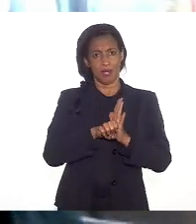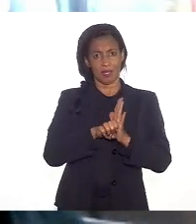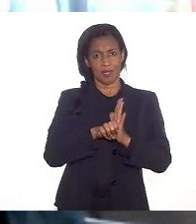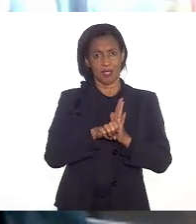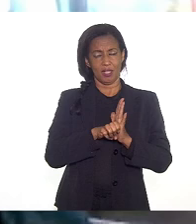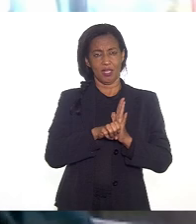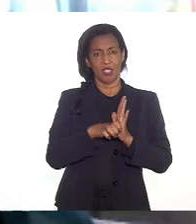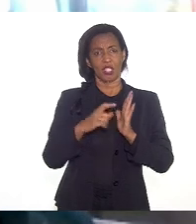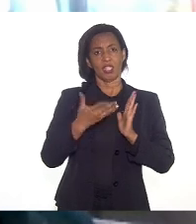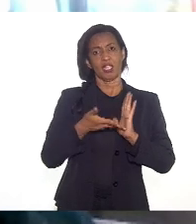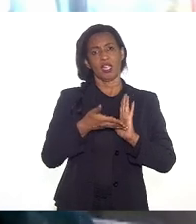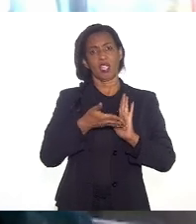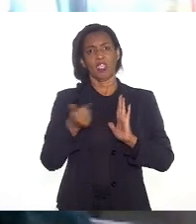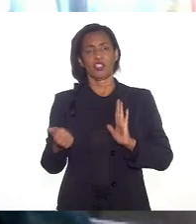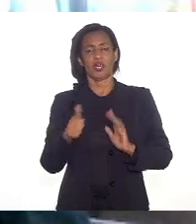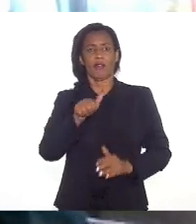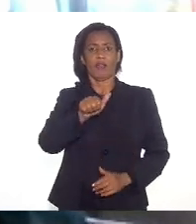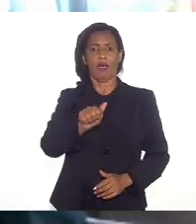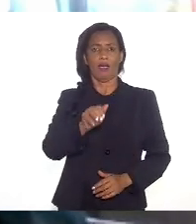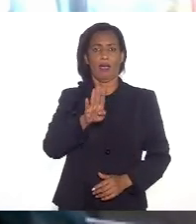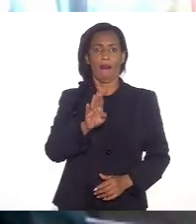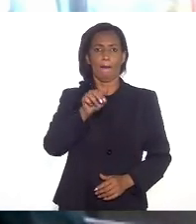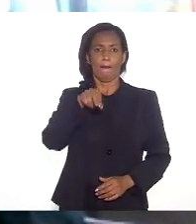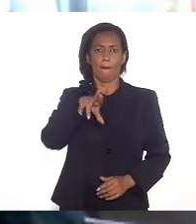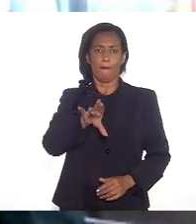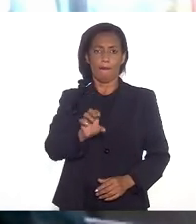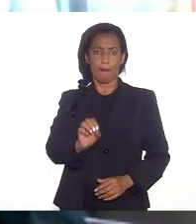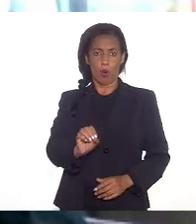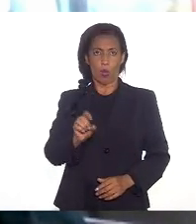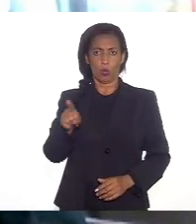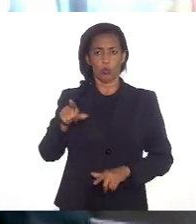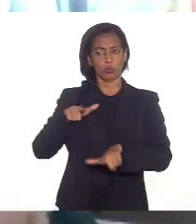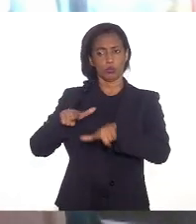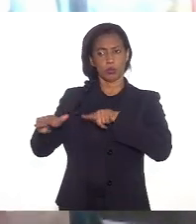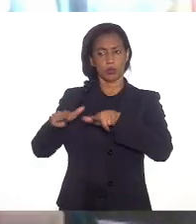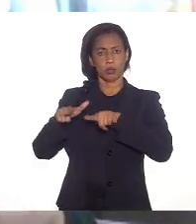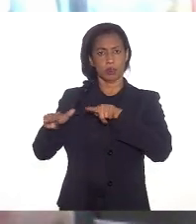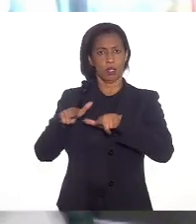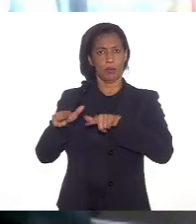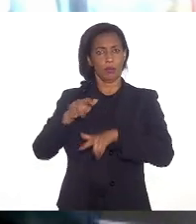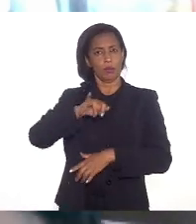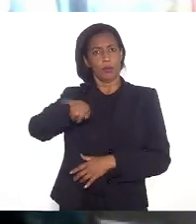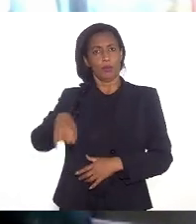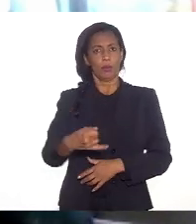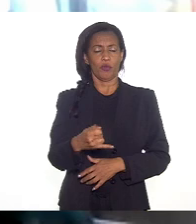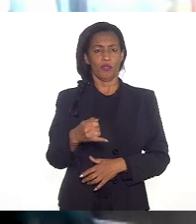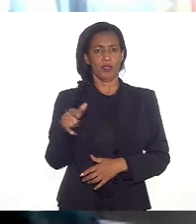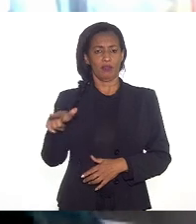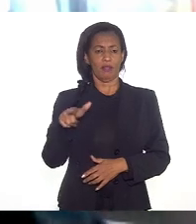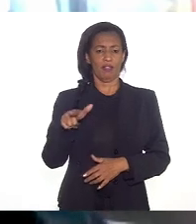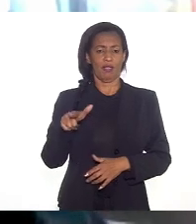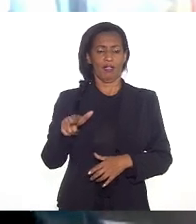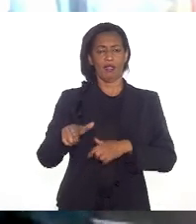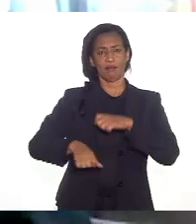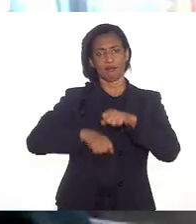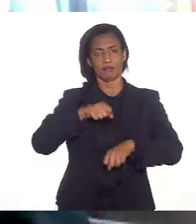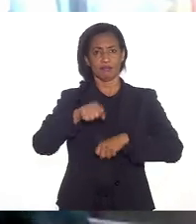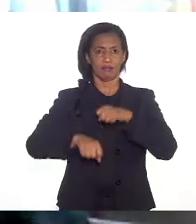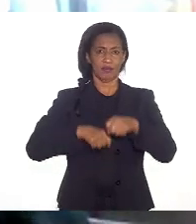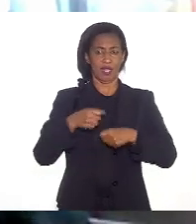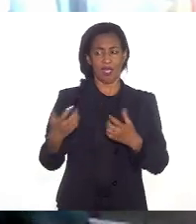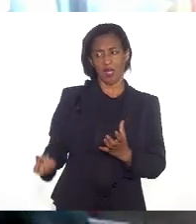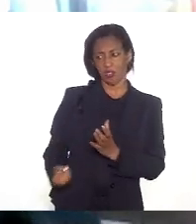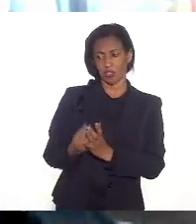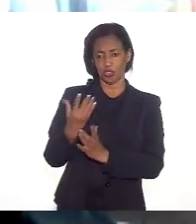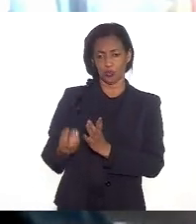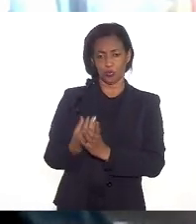abono pecuniário para o servidor que utilizar a bicicleta, mantendo o restante. Que, na verdade, quer estimular. Então, tinha